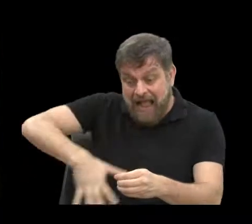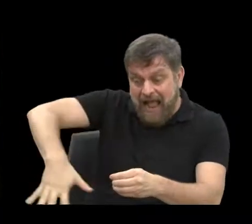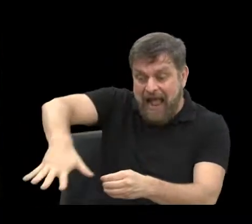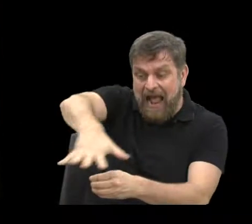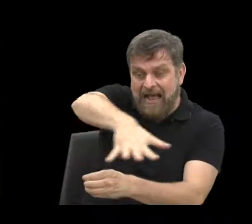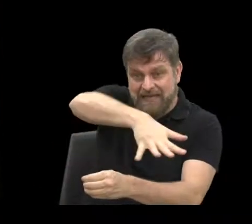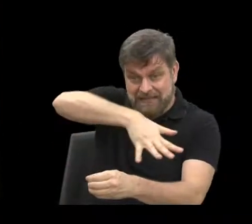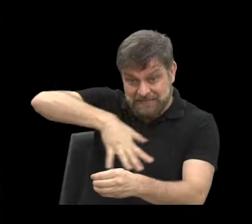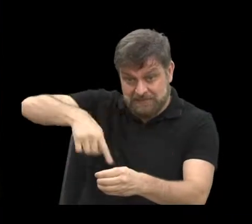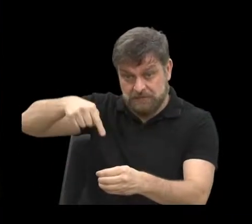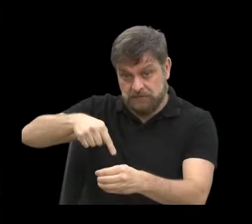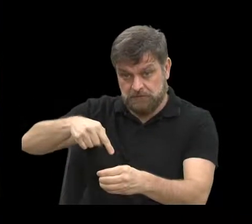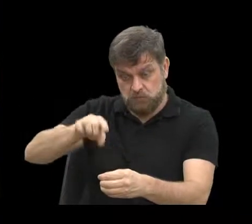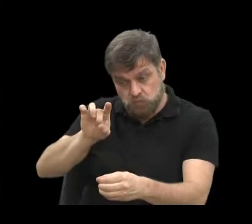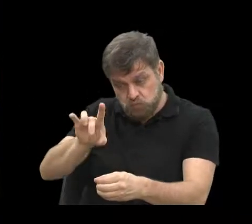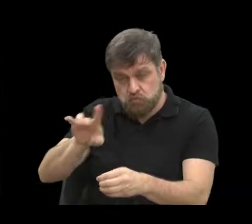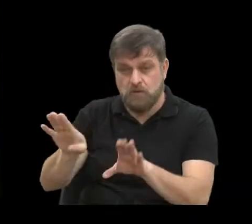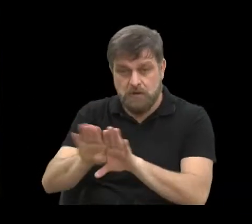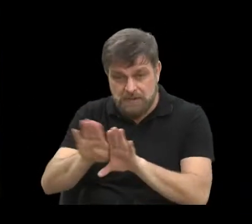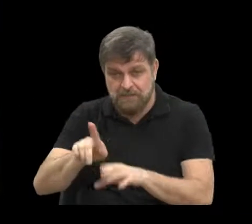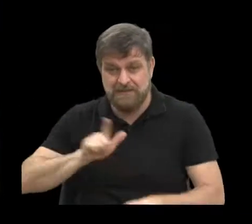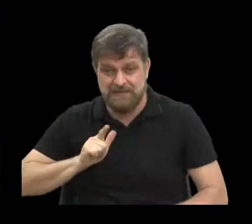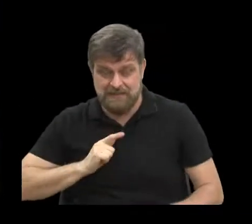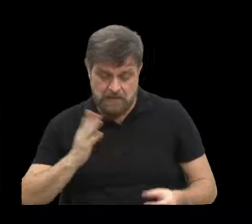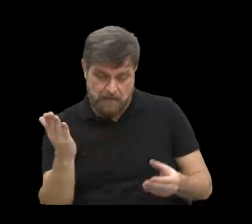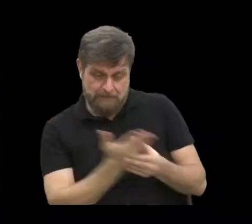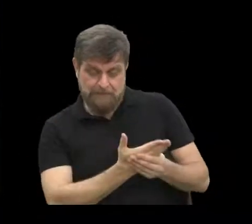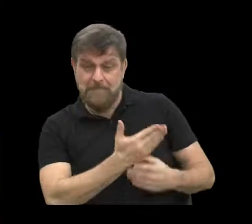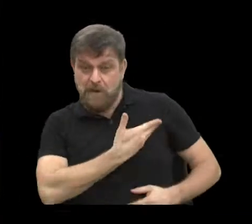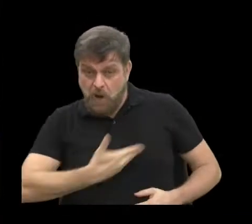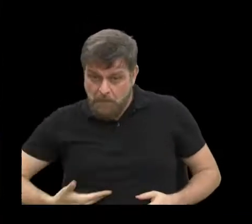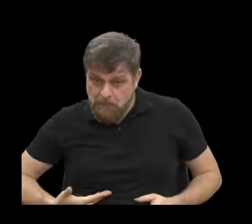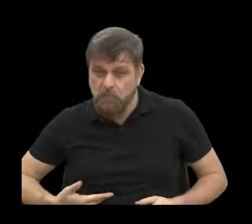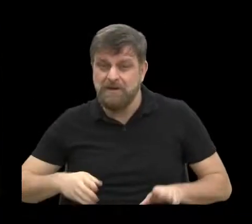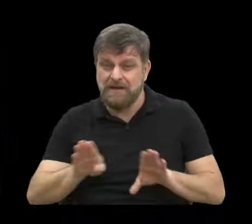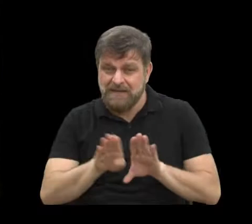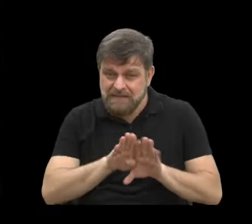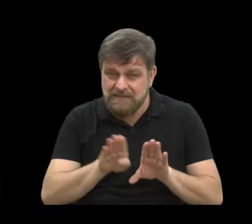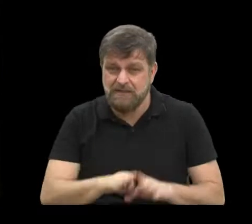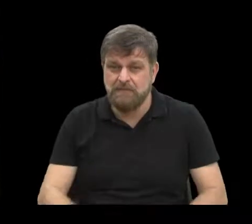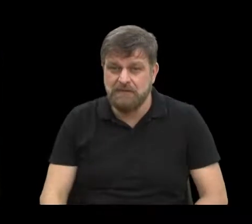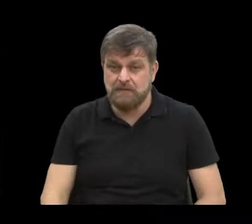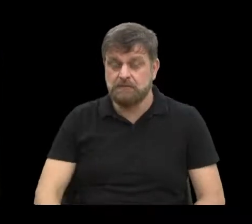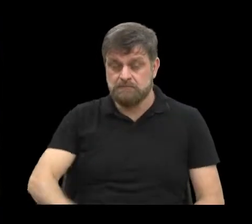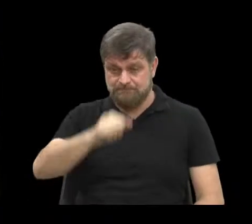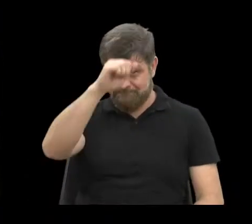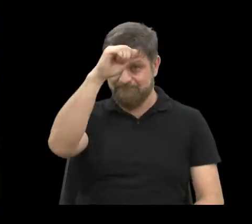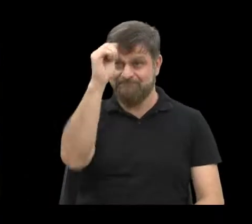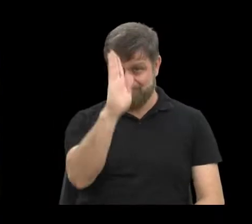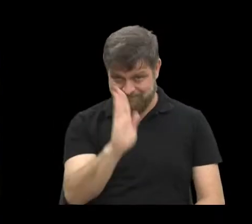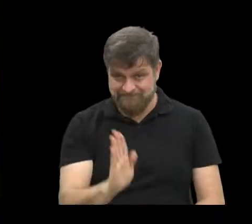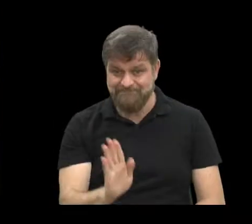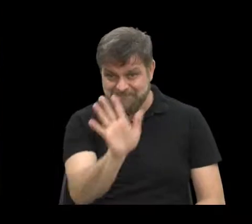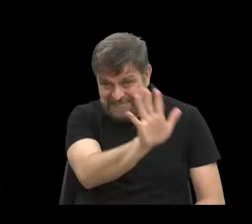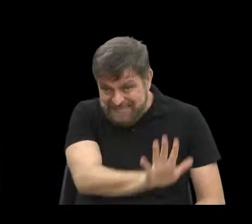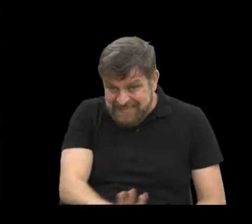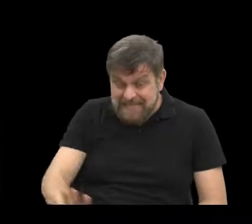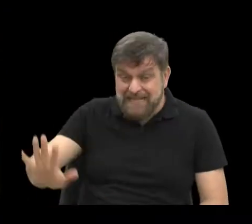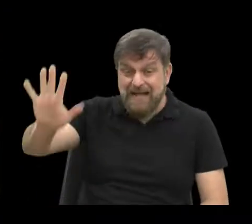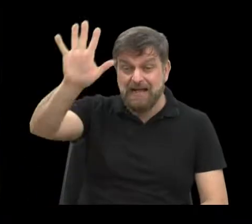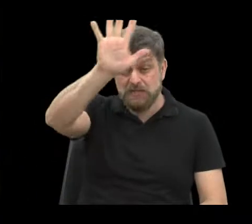de Campinas, existe uma ação civil pública de abrangência nacional, tá